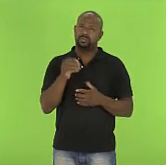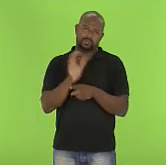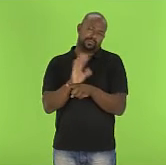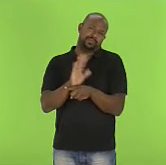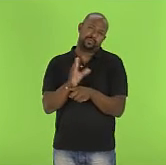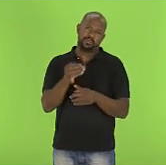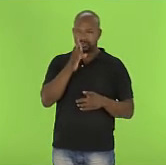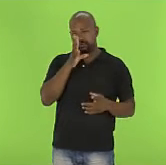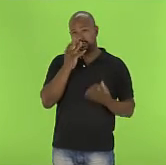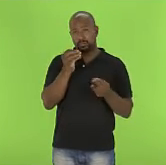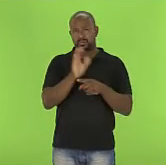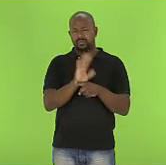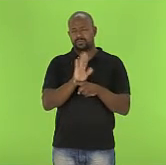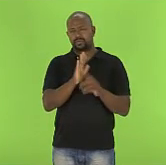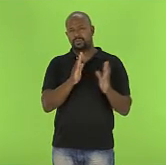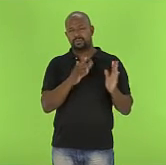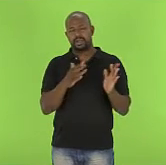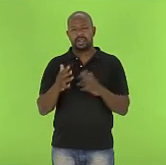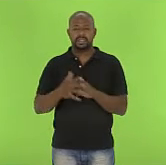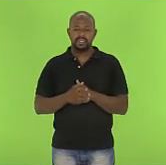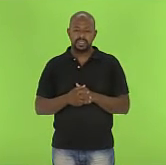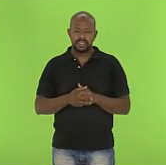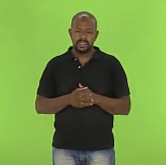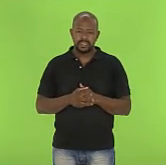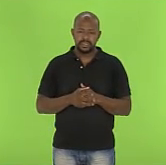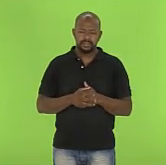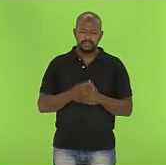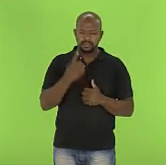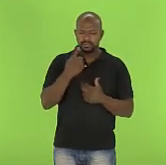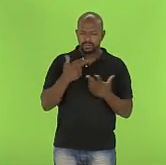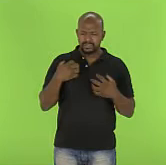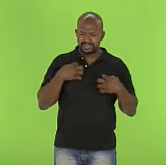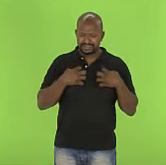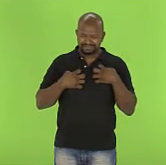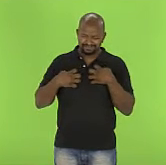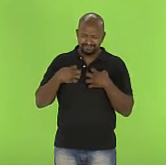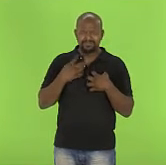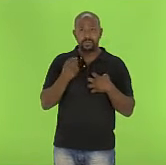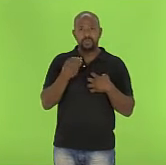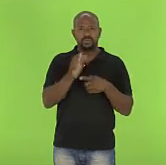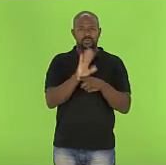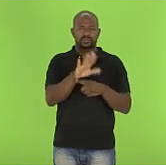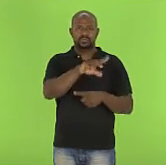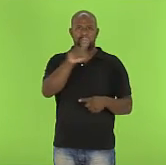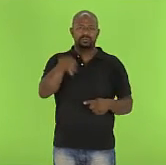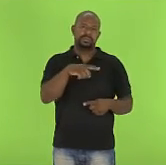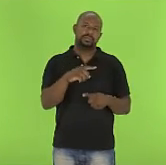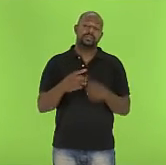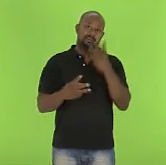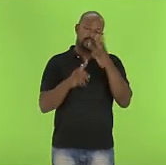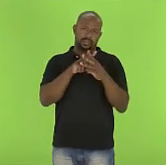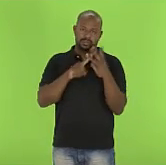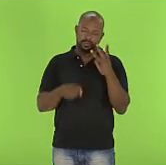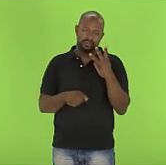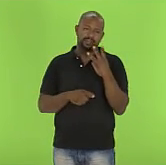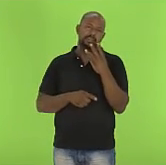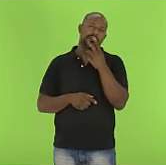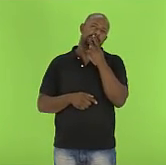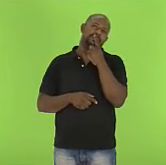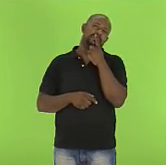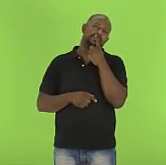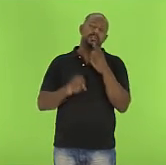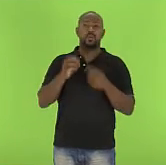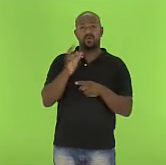gosto muito de filmes, né? Assisto muito filme. E tinha uma coisa me incomodando muito nos filmes. Na verdade, 3